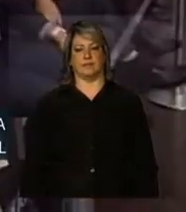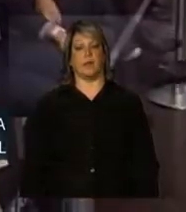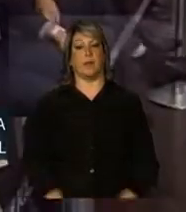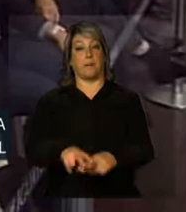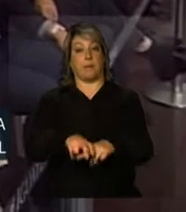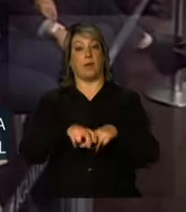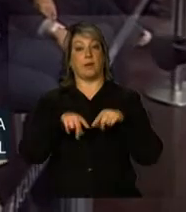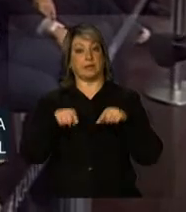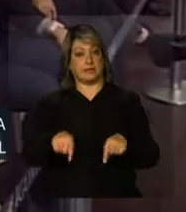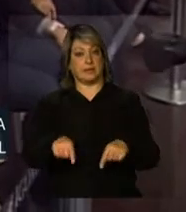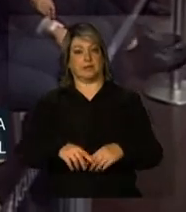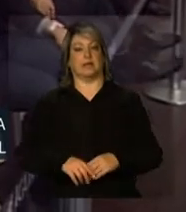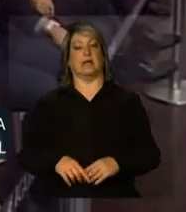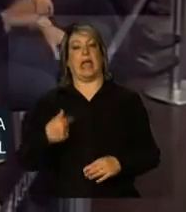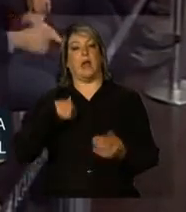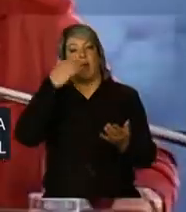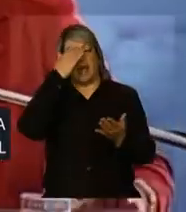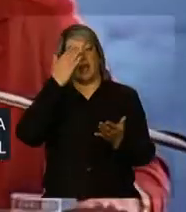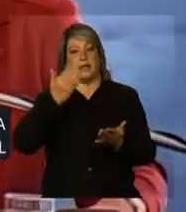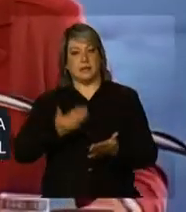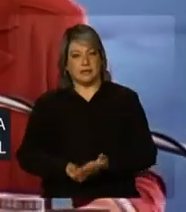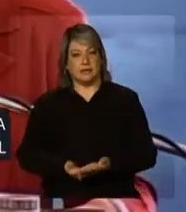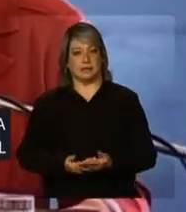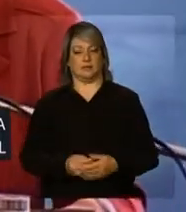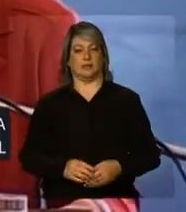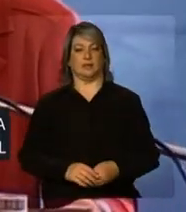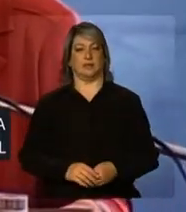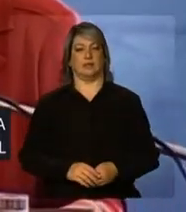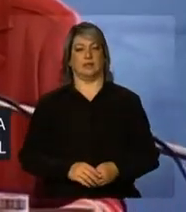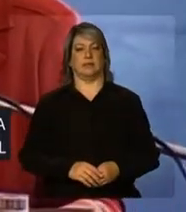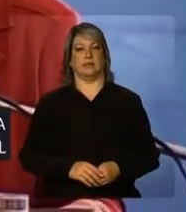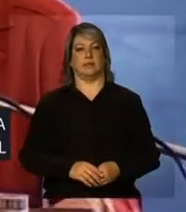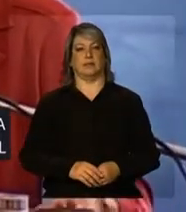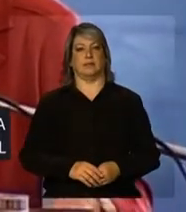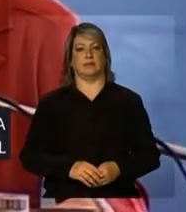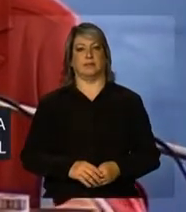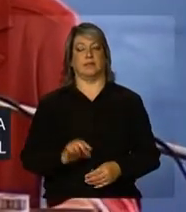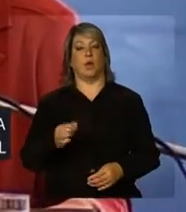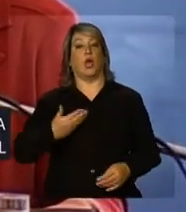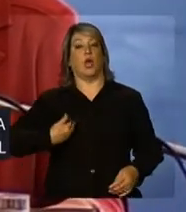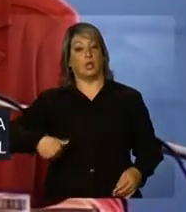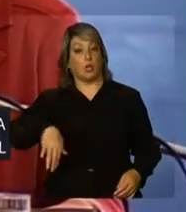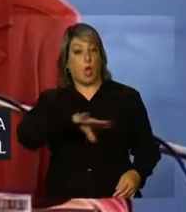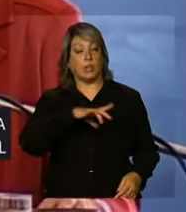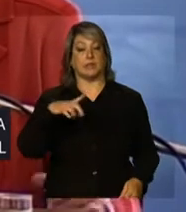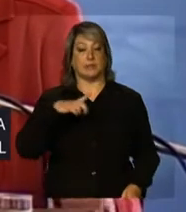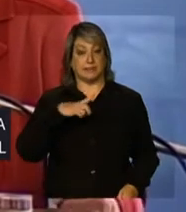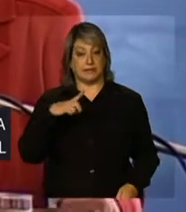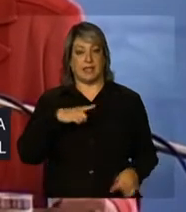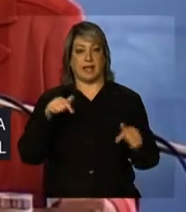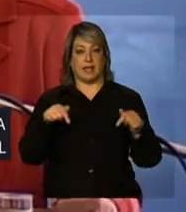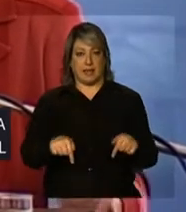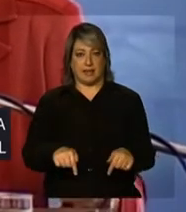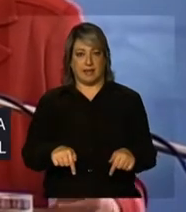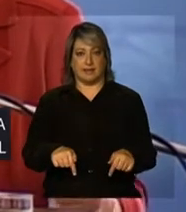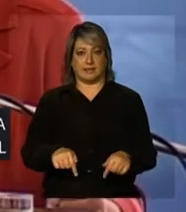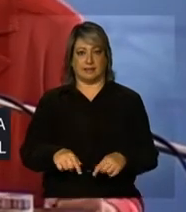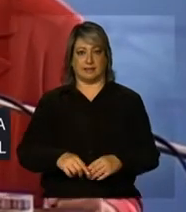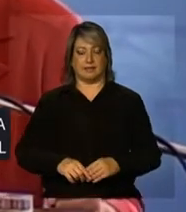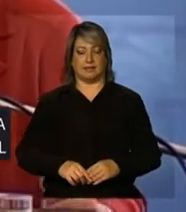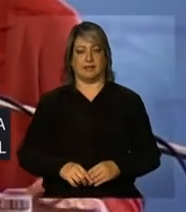e por isso eu acredito que nós temos aqui um